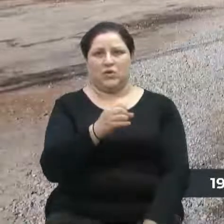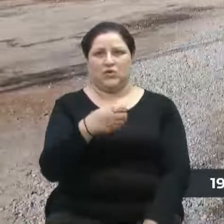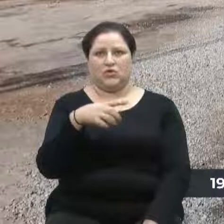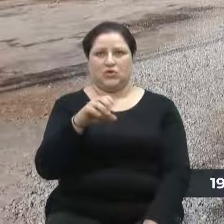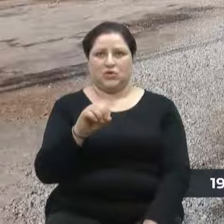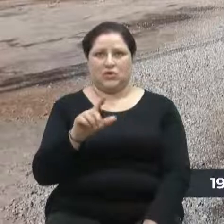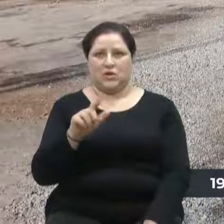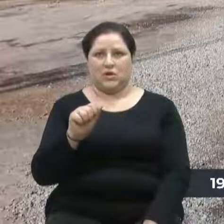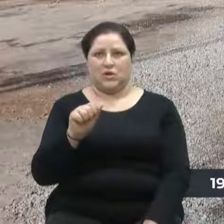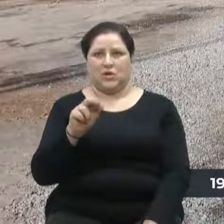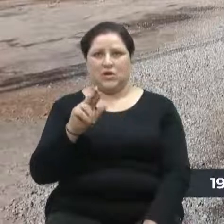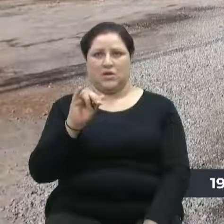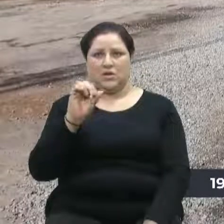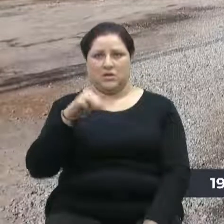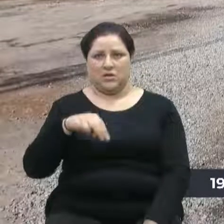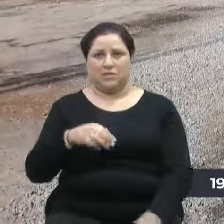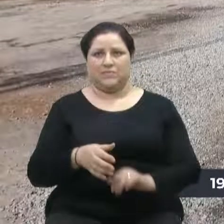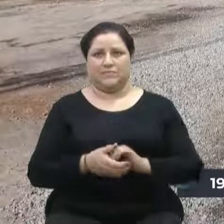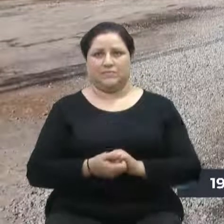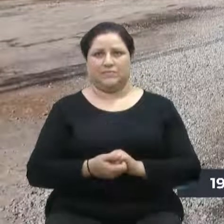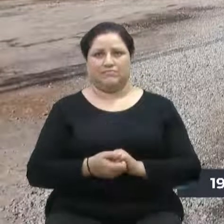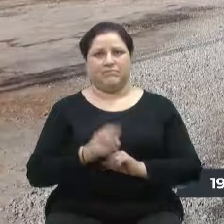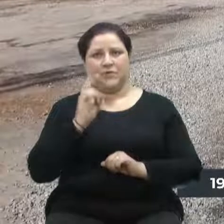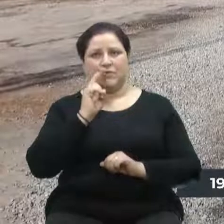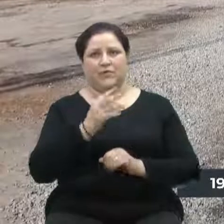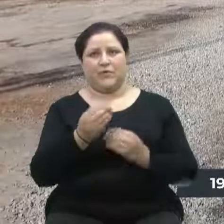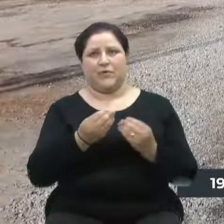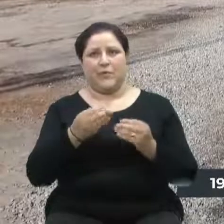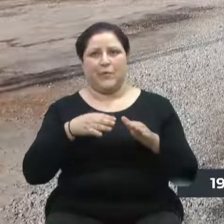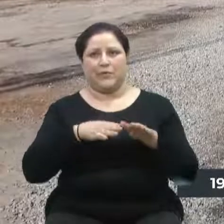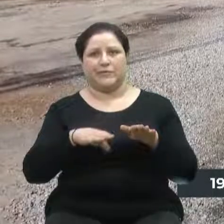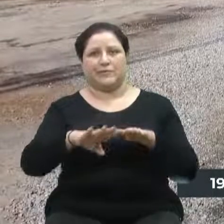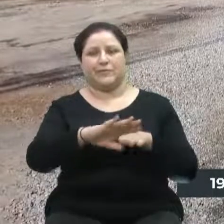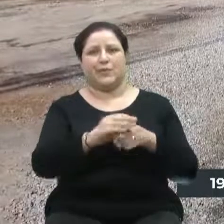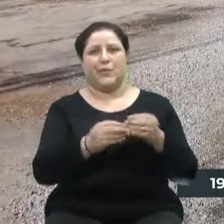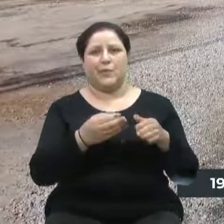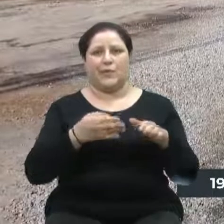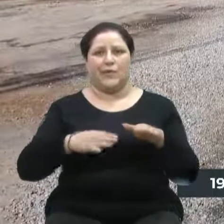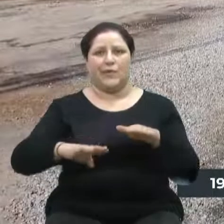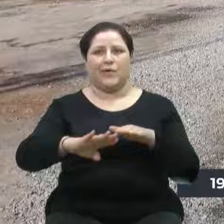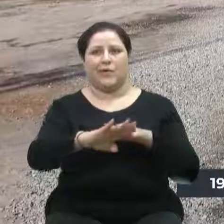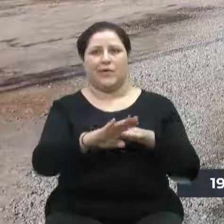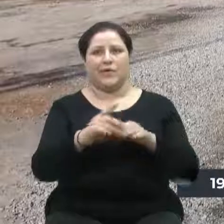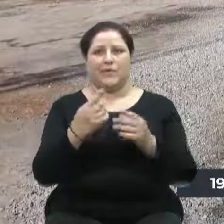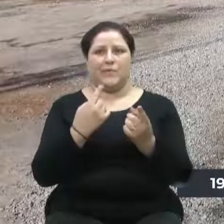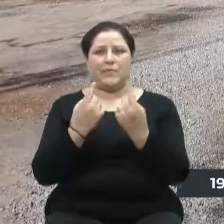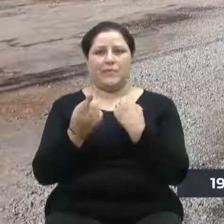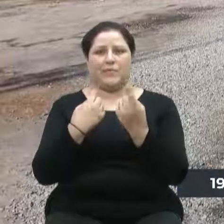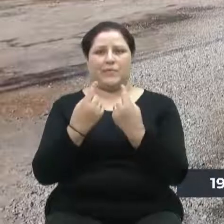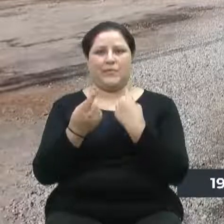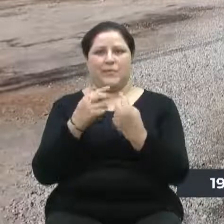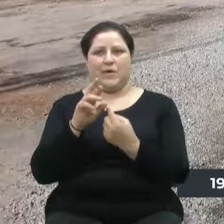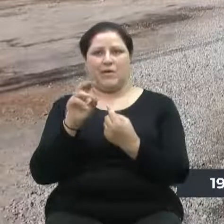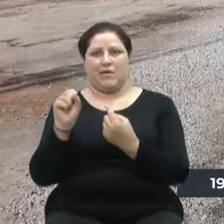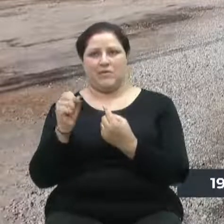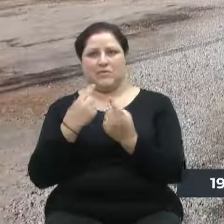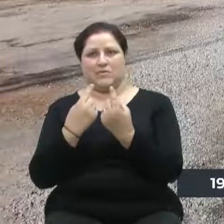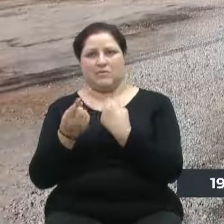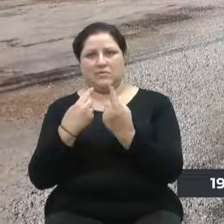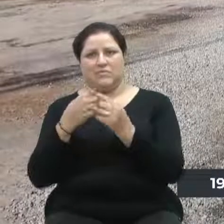né? Olha como é que é a entrada. Como é que você pode entrar, saindo de uma RS, e entrar numa